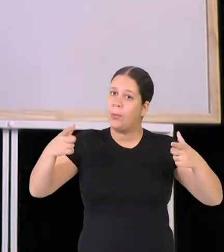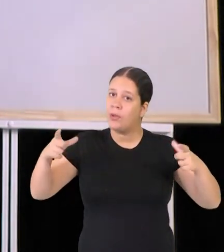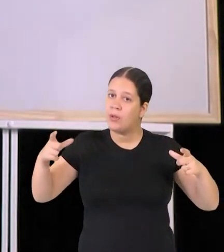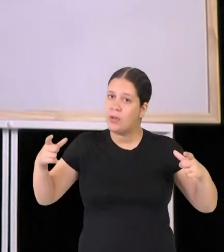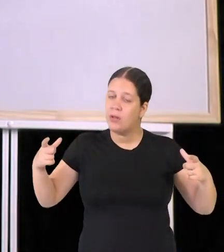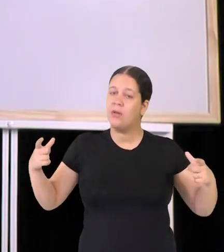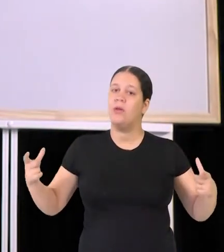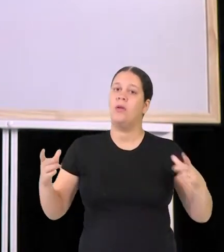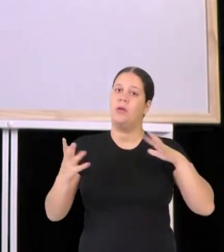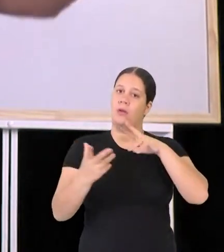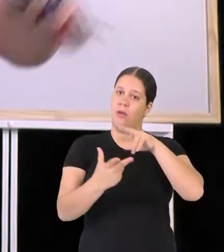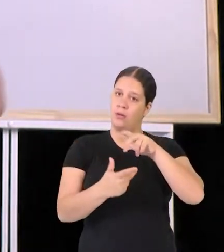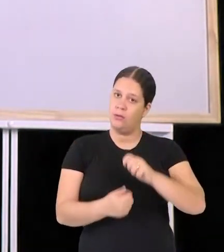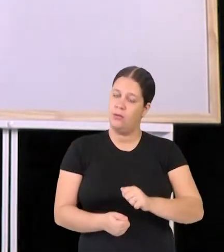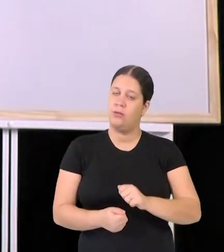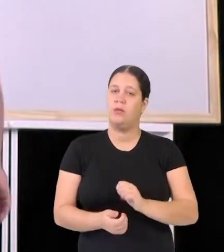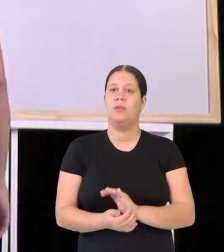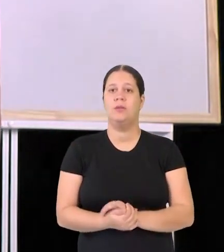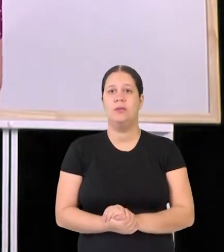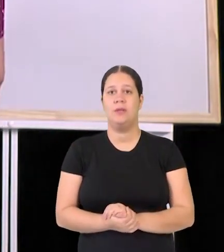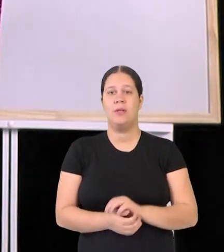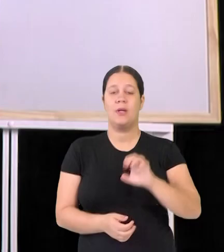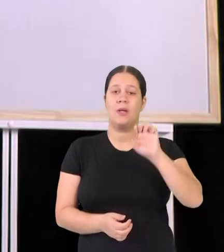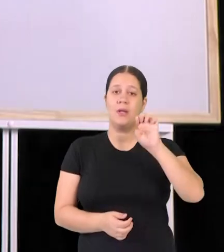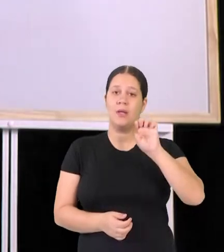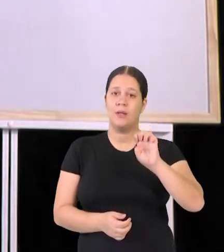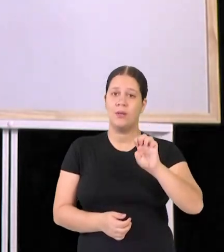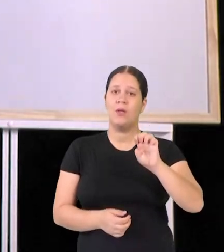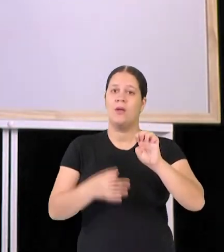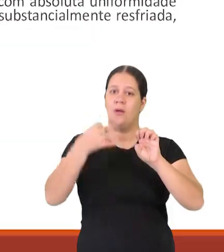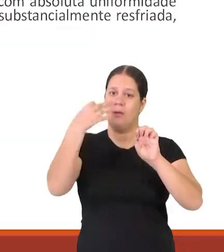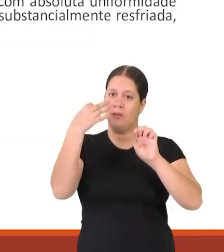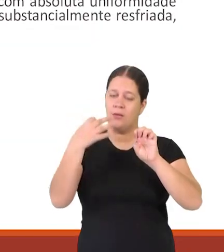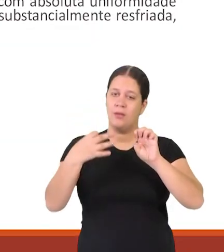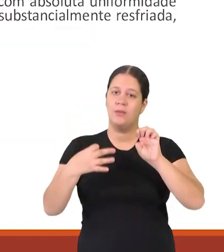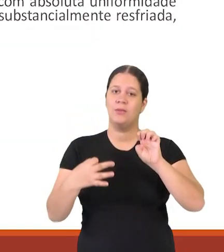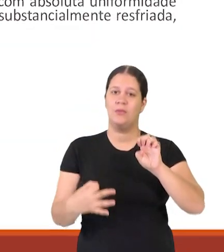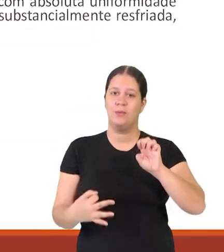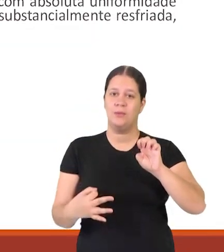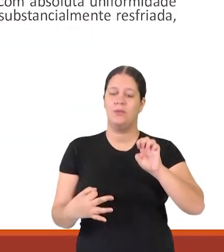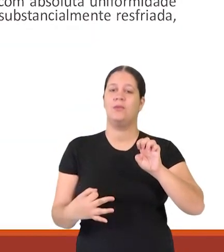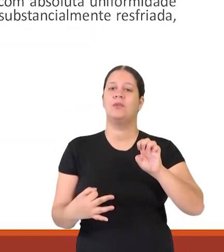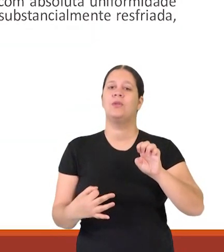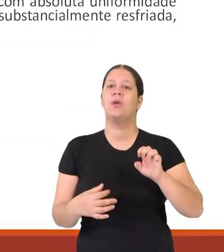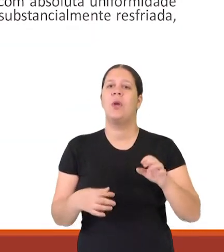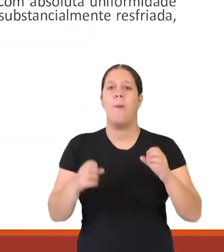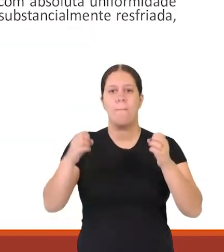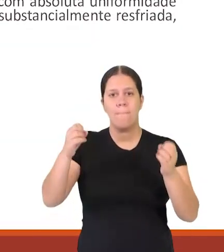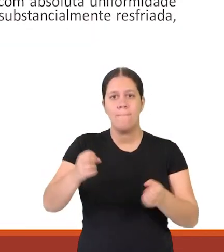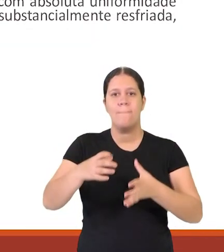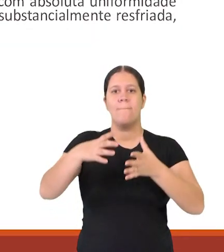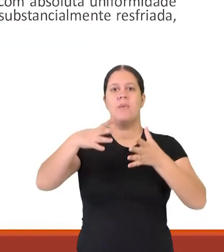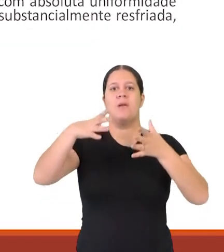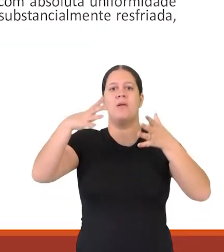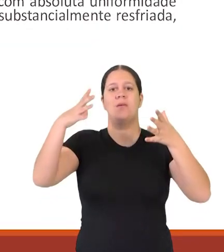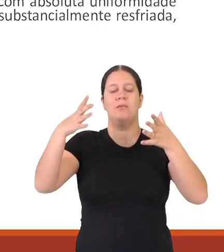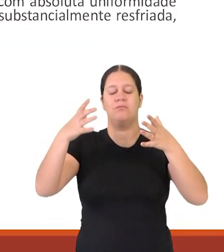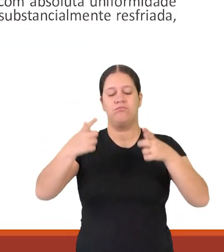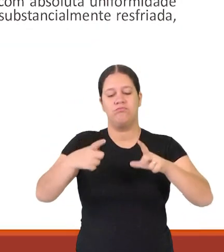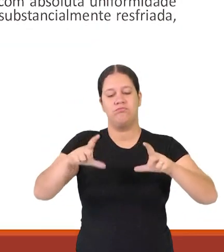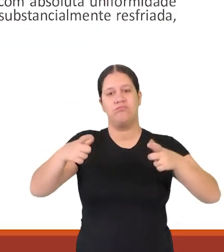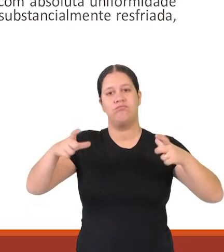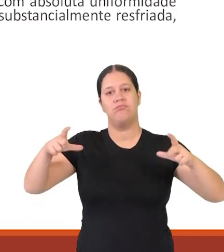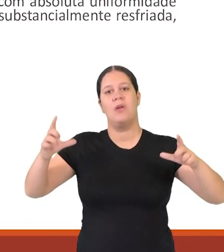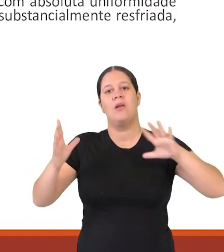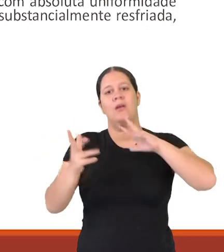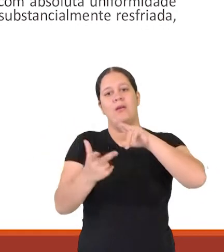está se expandindo. Tranquilo? Então, letra E é a resposta da questão. São provas da ocorrência do Big Bang. A expansão do universo através